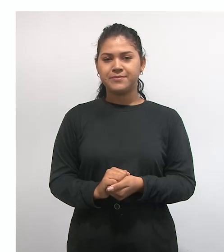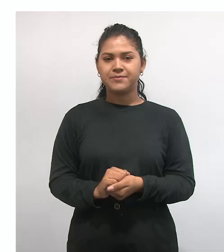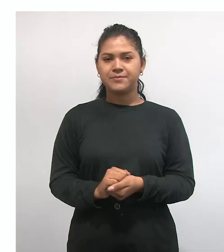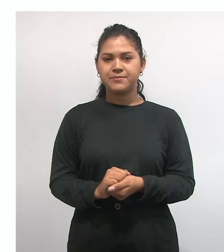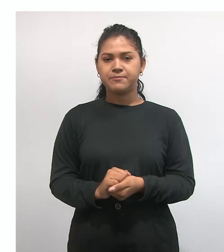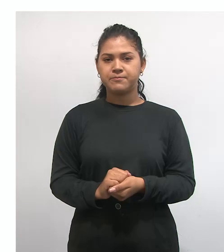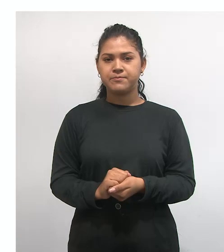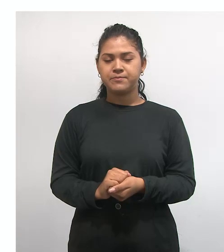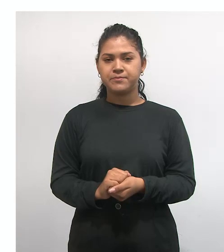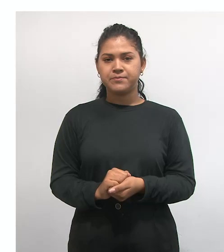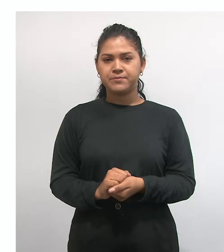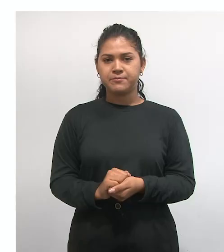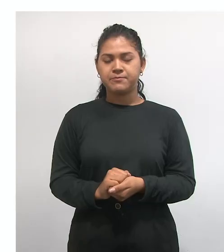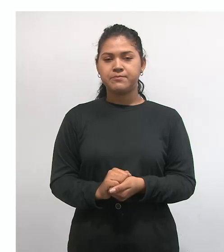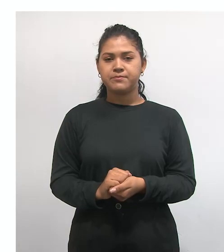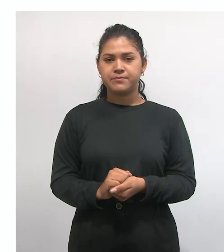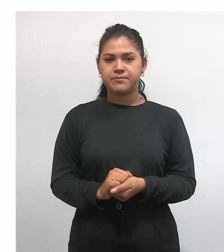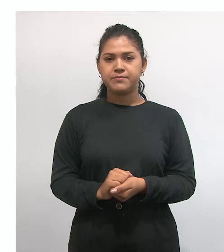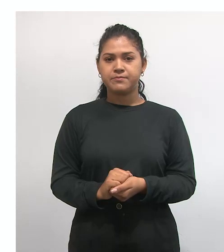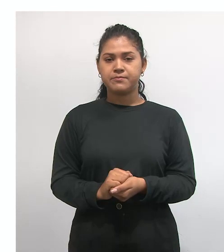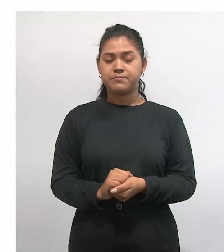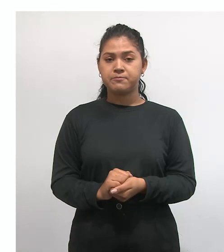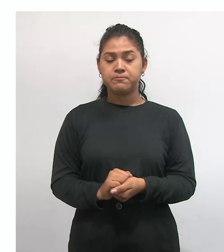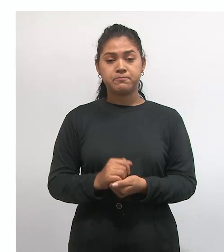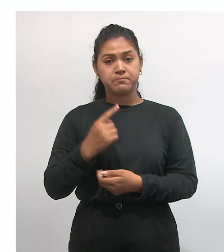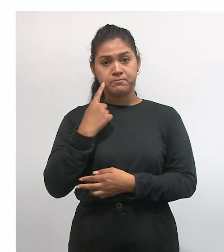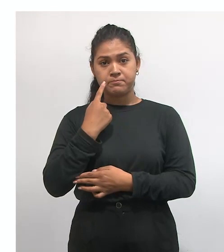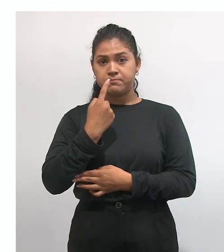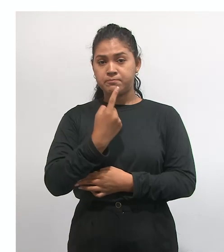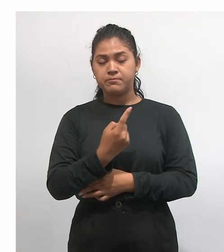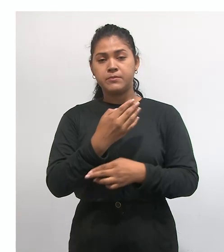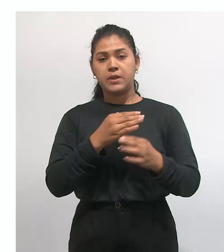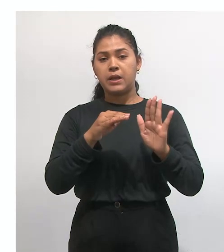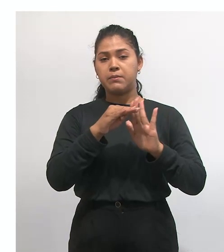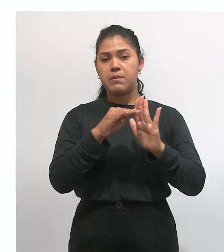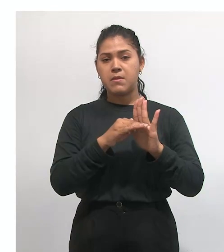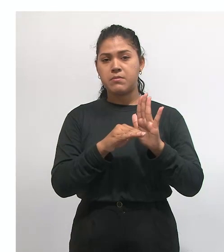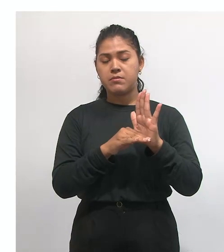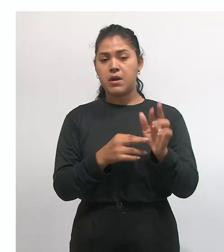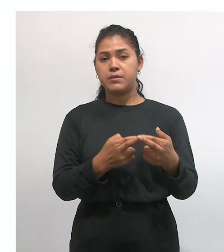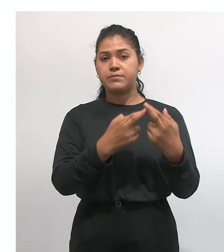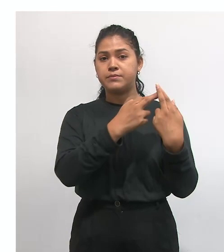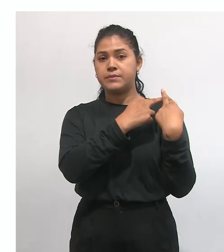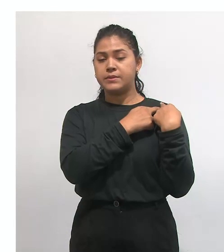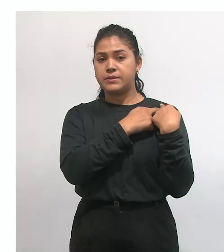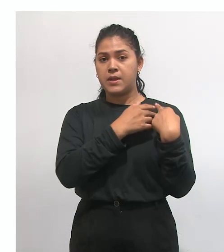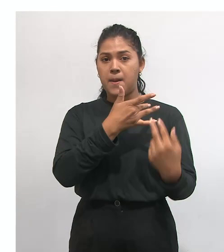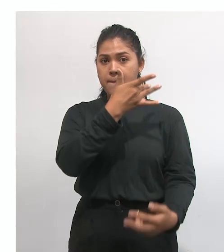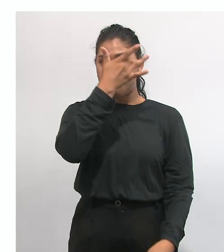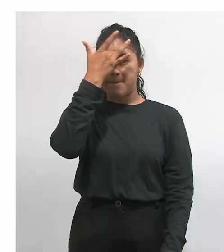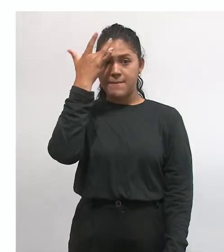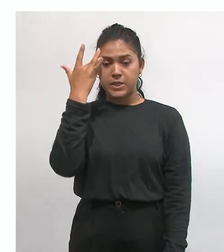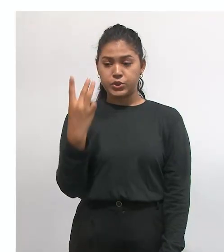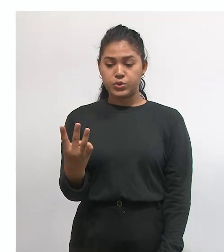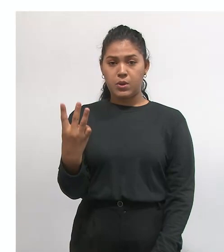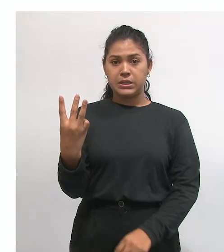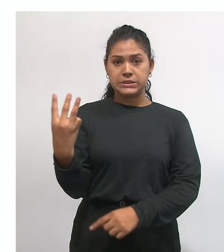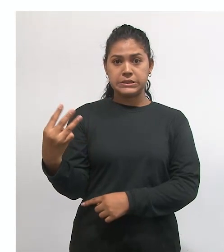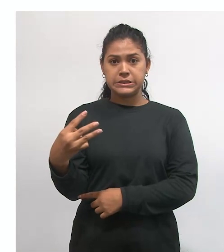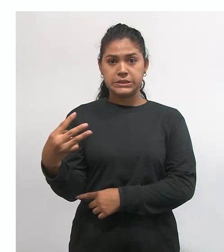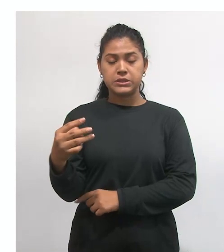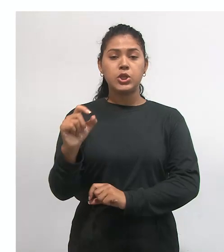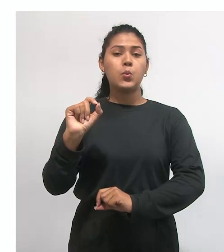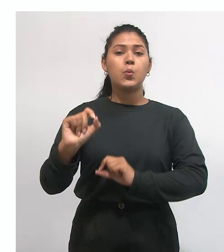só. Essa atribuição de responsabilidade para a terceira pessoa nascerá como mecanismo